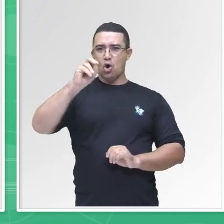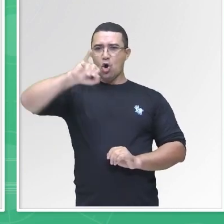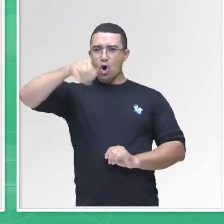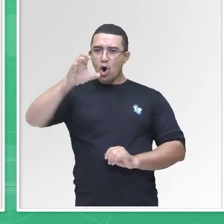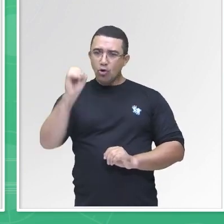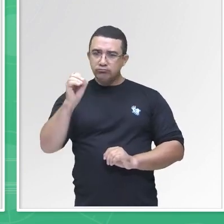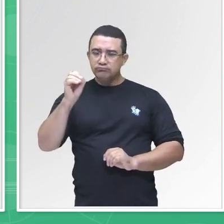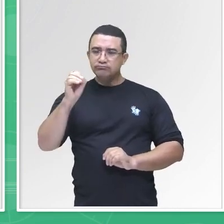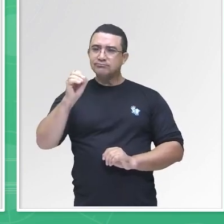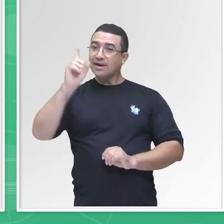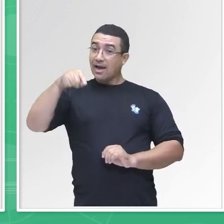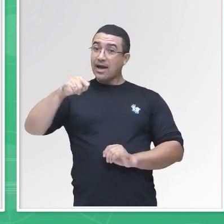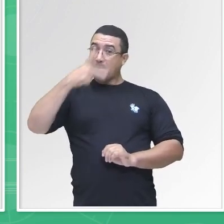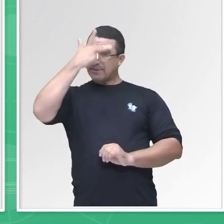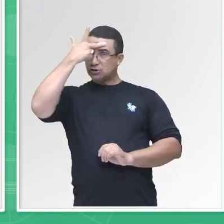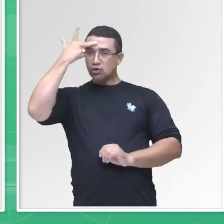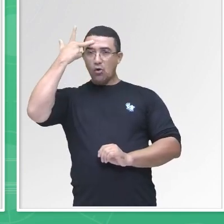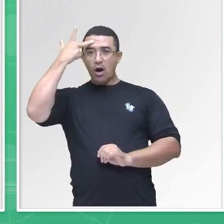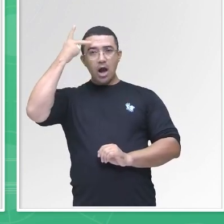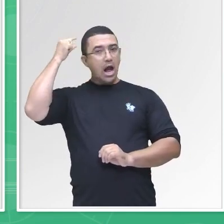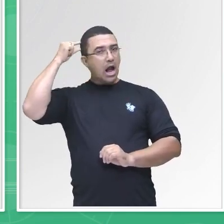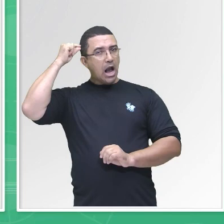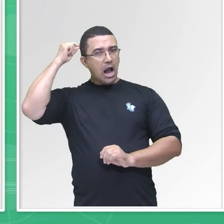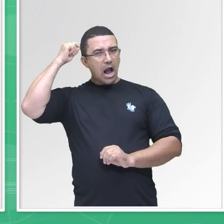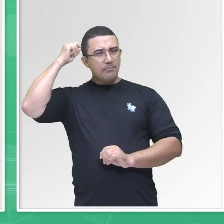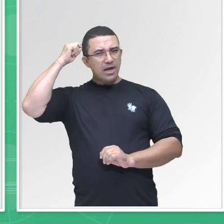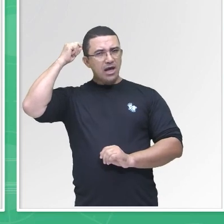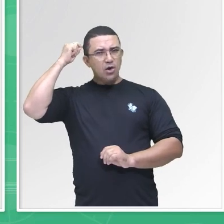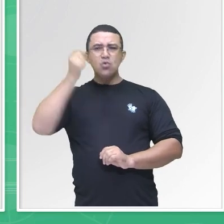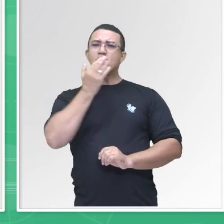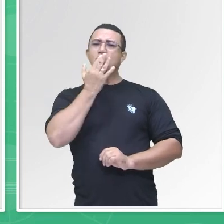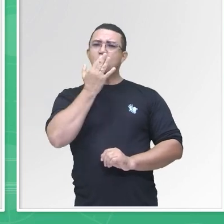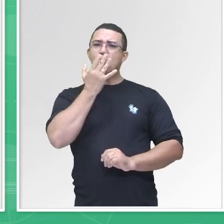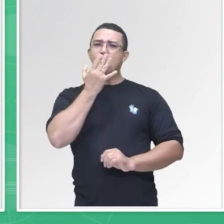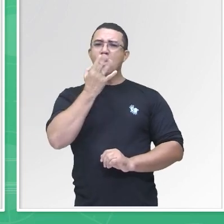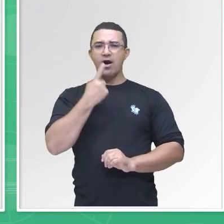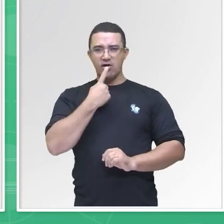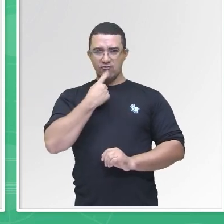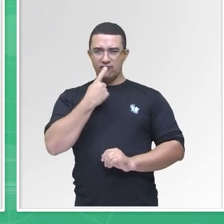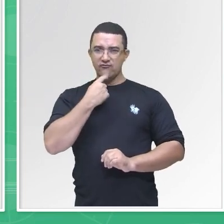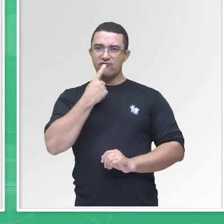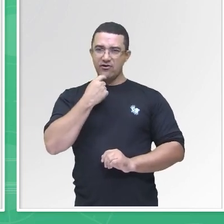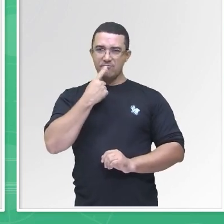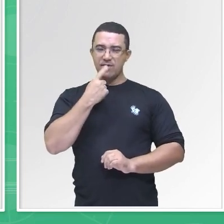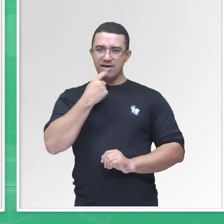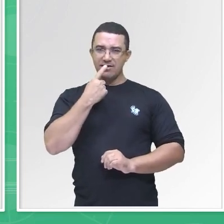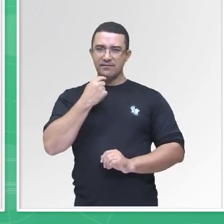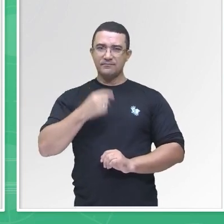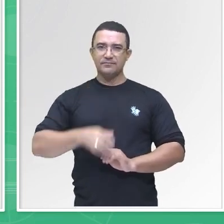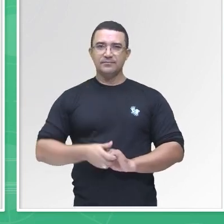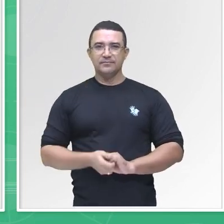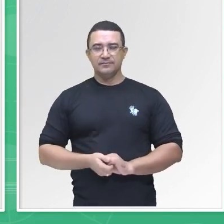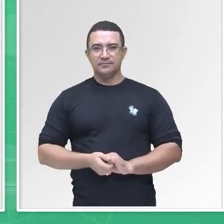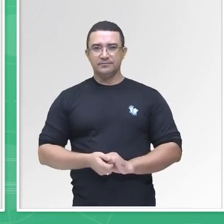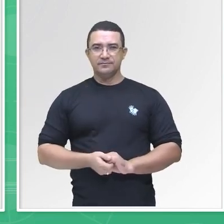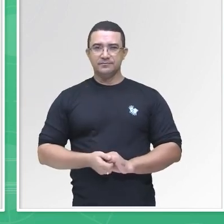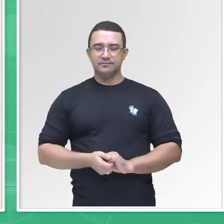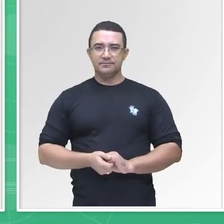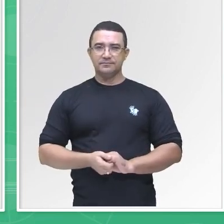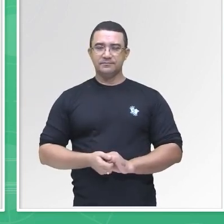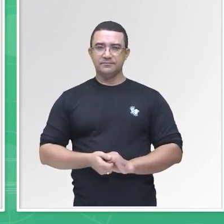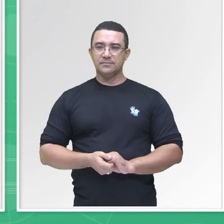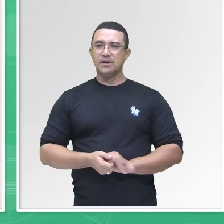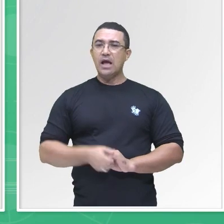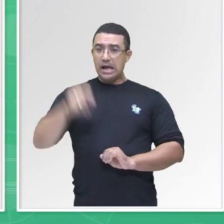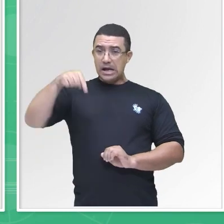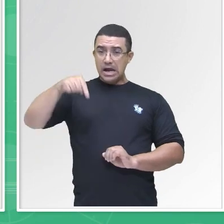pelirrojo, é alguém que tem o cabelo avermelhado. Como é que a gente fala aqui no Brasil? La P, la E,